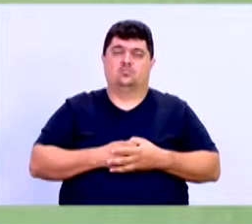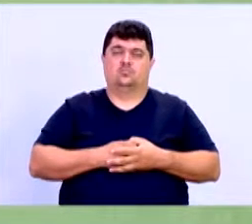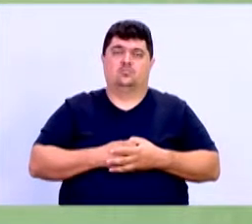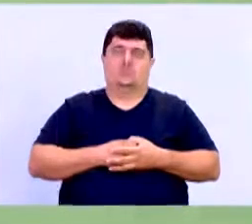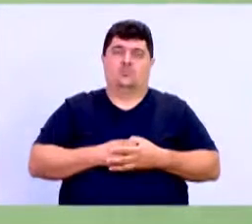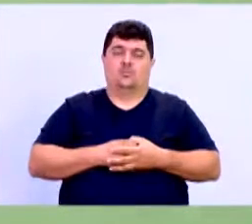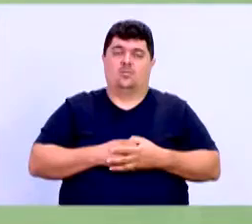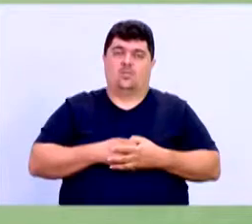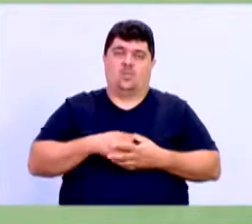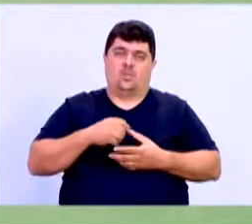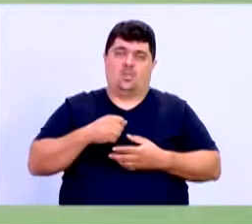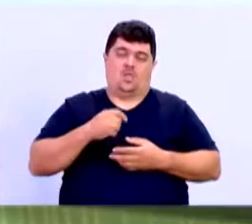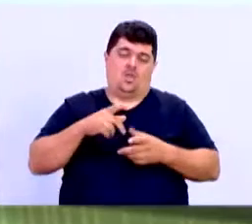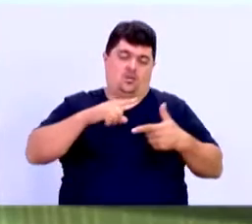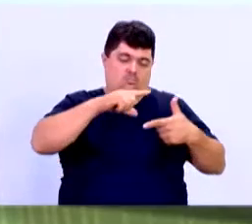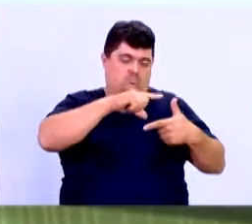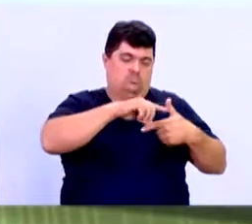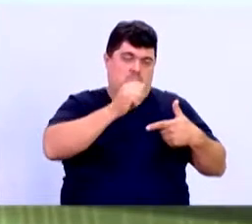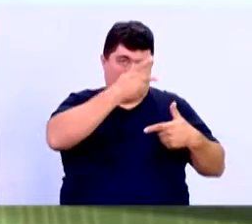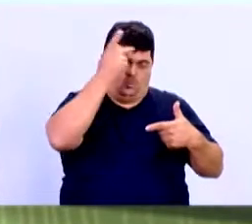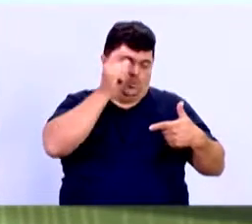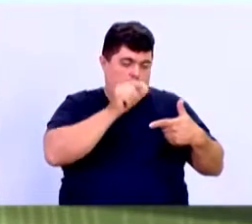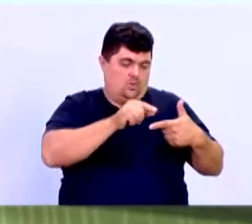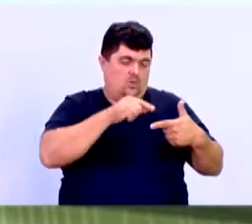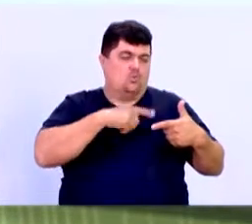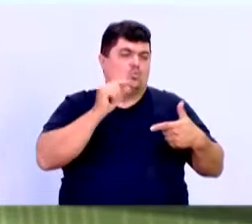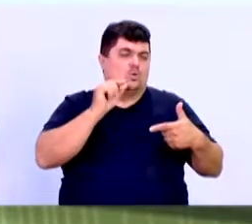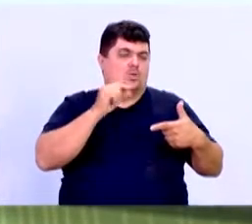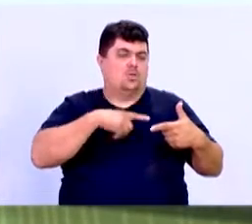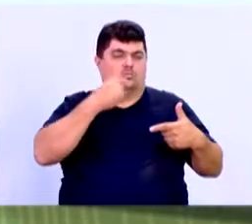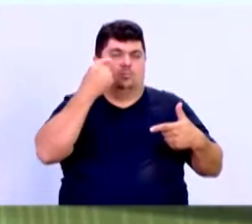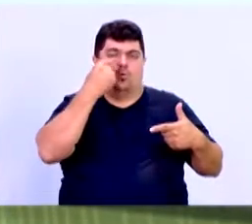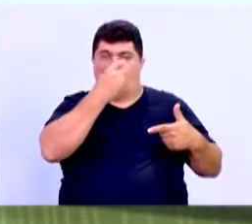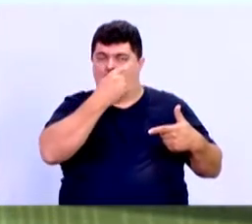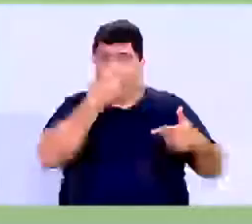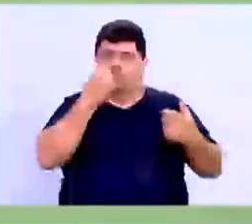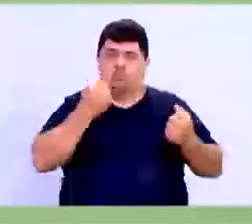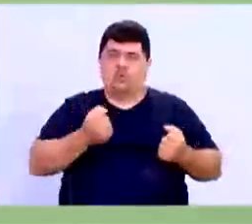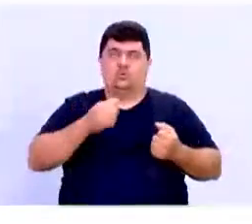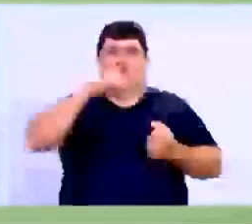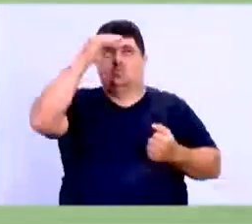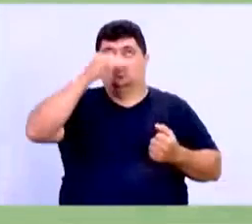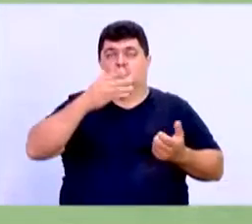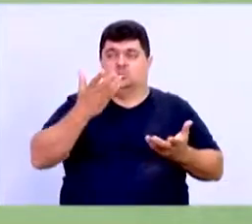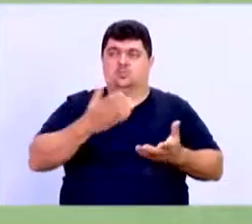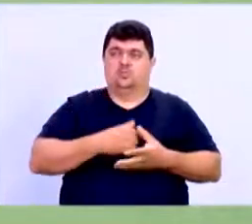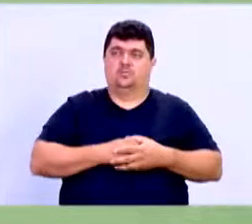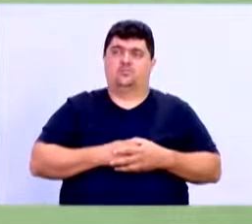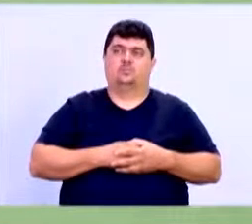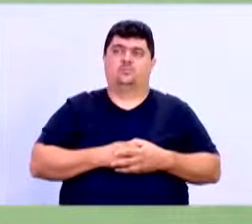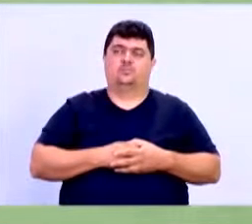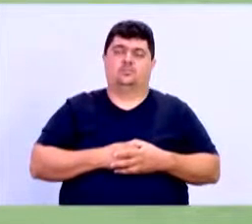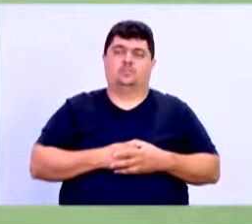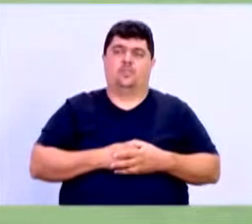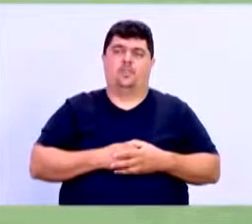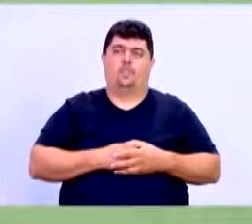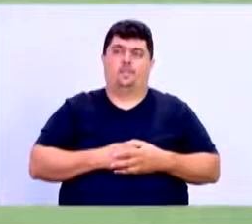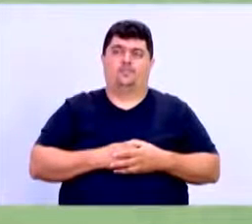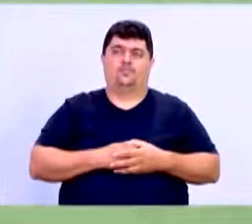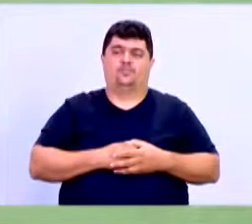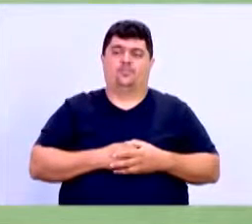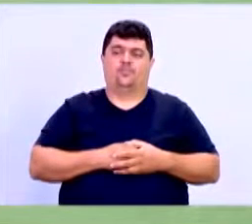entidades. Exemplo disso. Uma pessoa, ela possui atributos pessoais. Quais